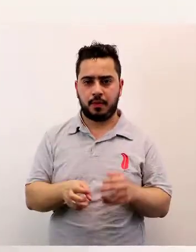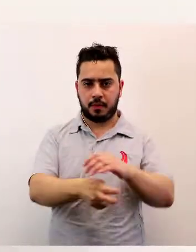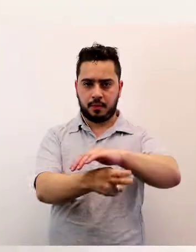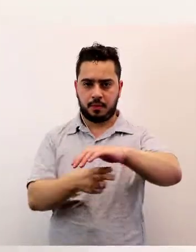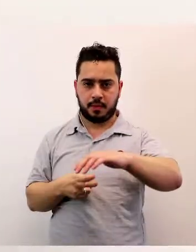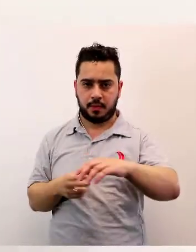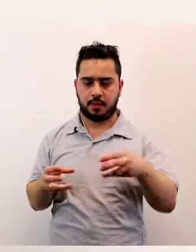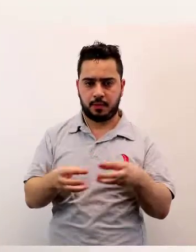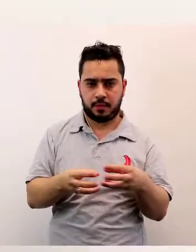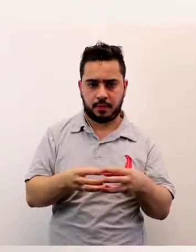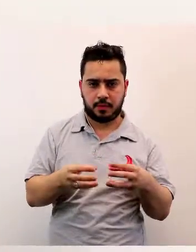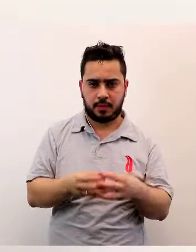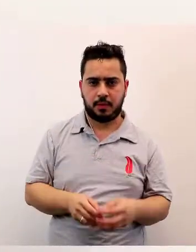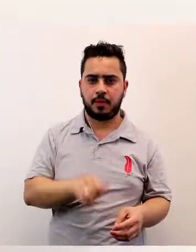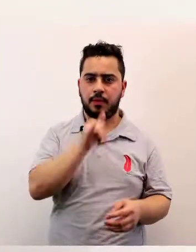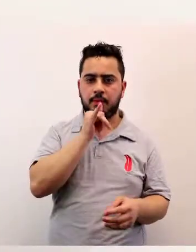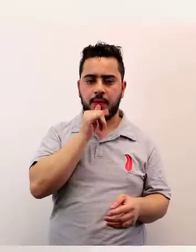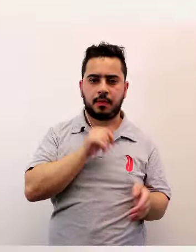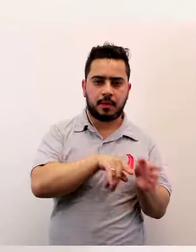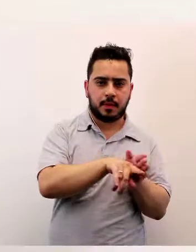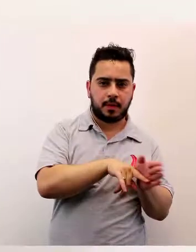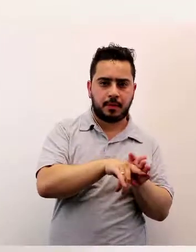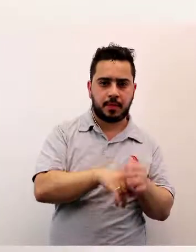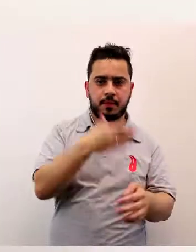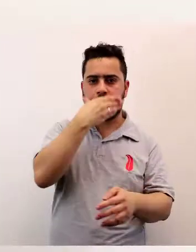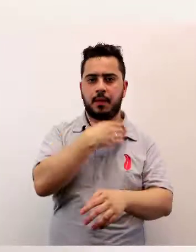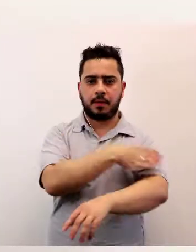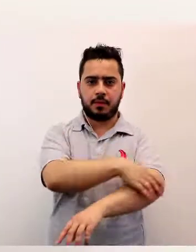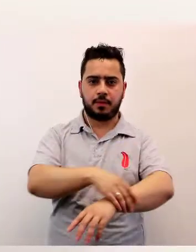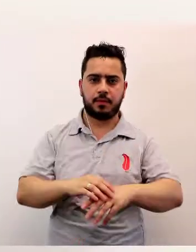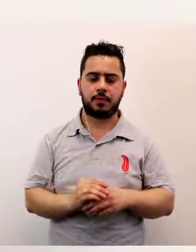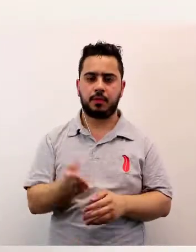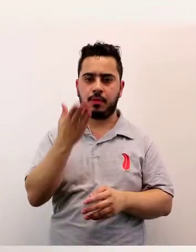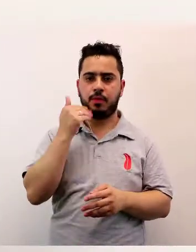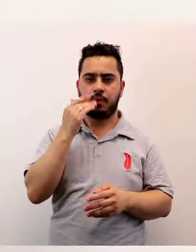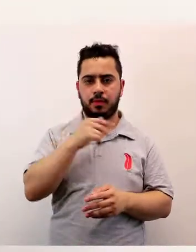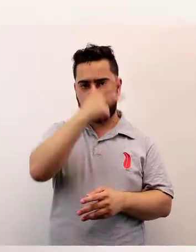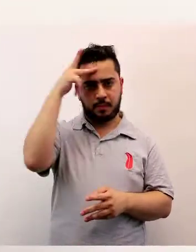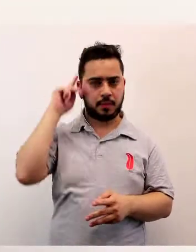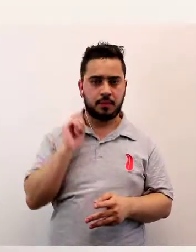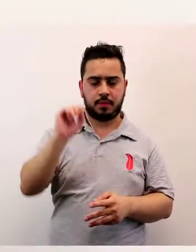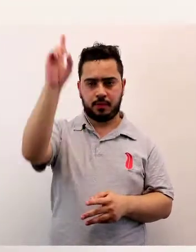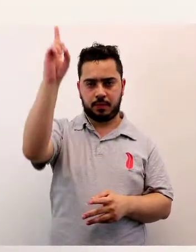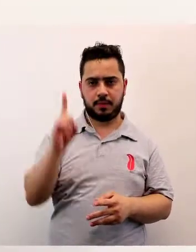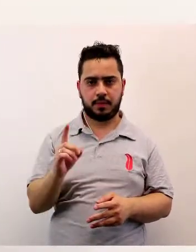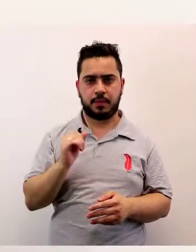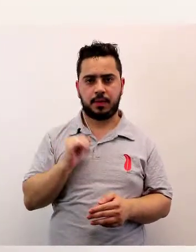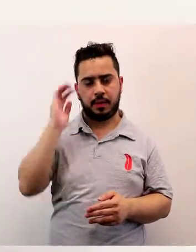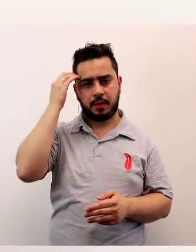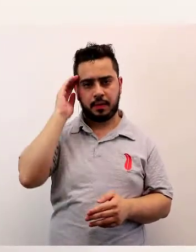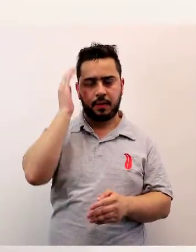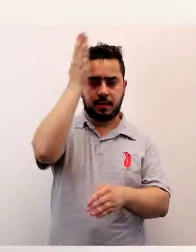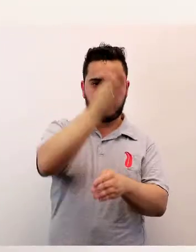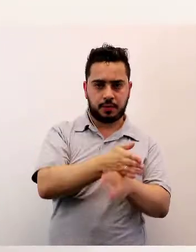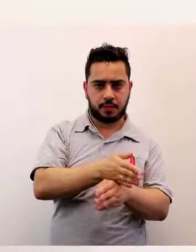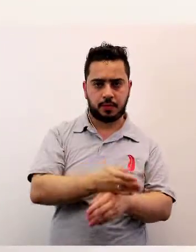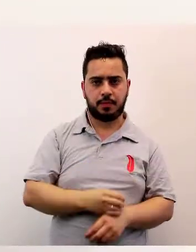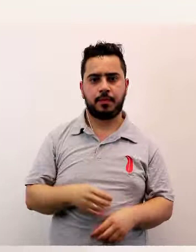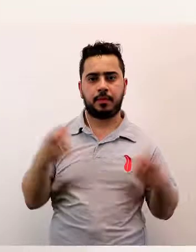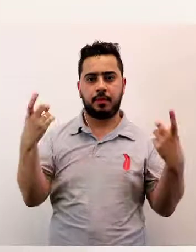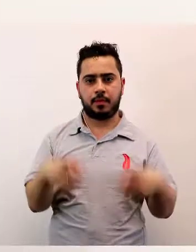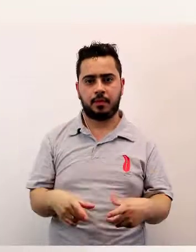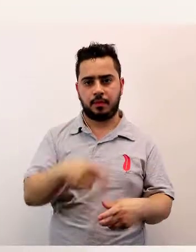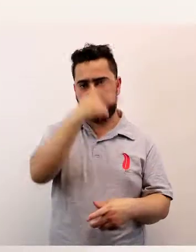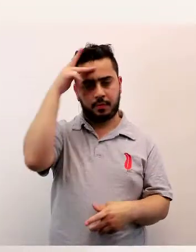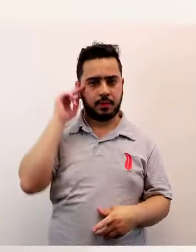exemplo disso? A pesquisa hábito de consumo da pessoa com deficiência. A gente quer desvendar, entender o quando, como e onde essas